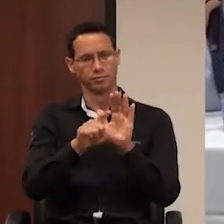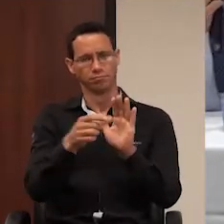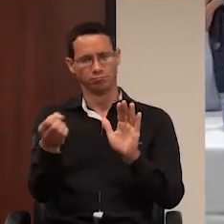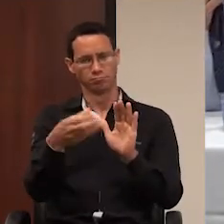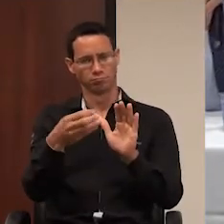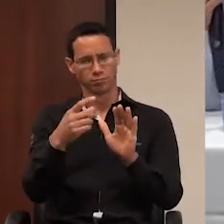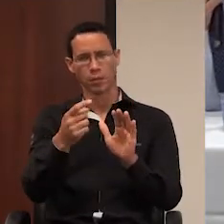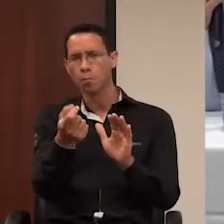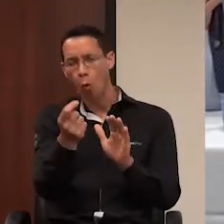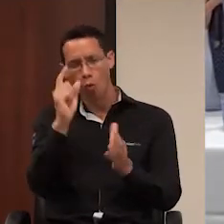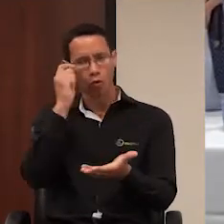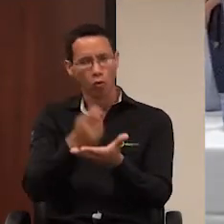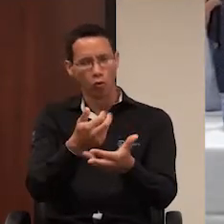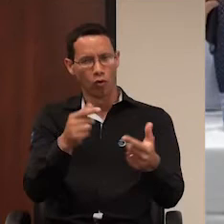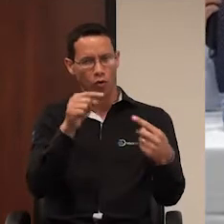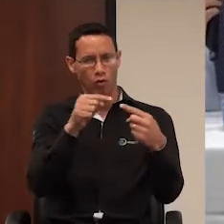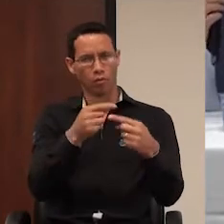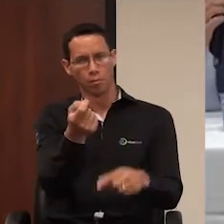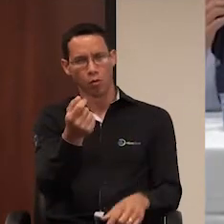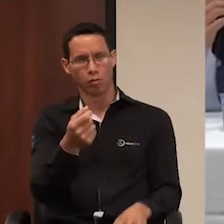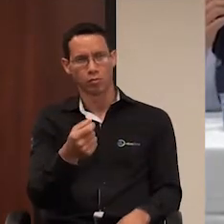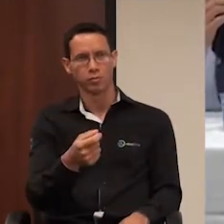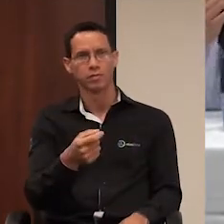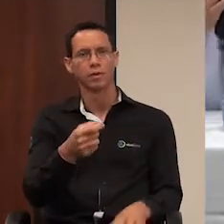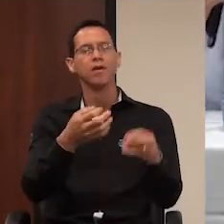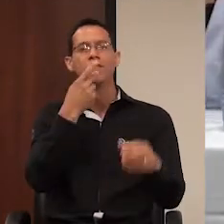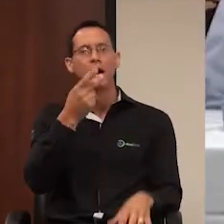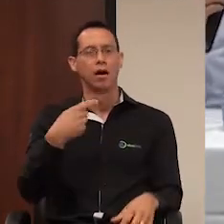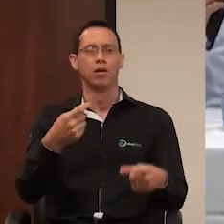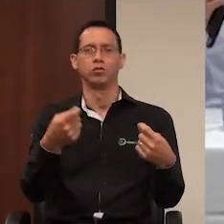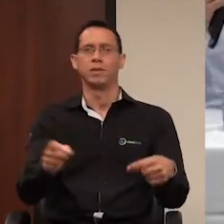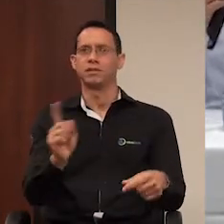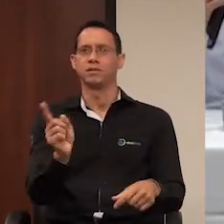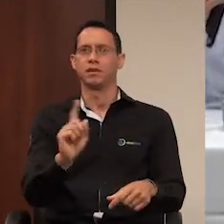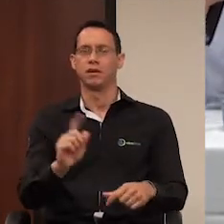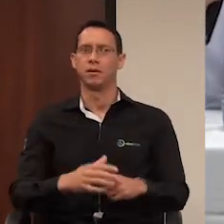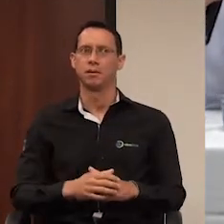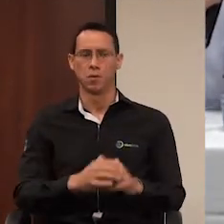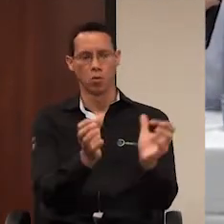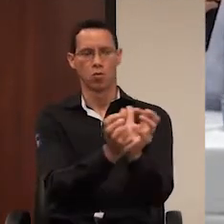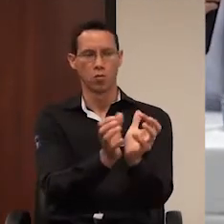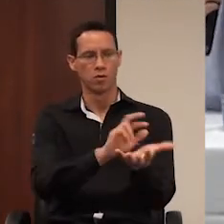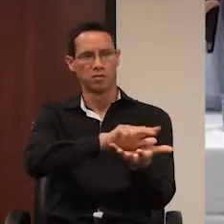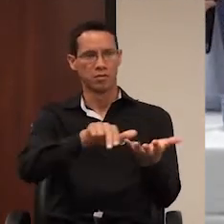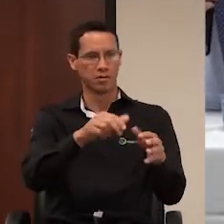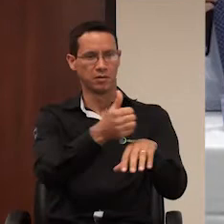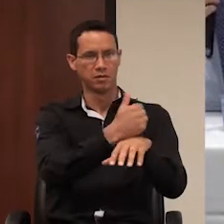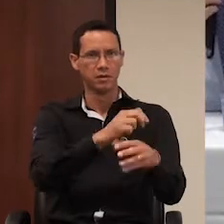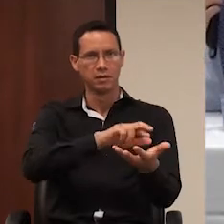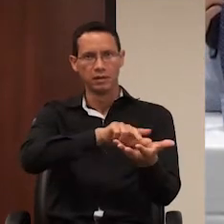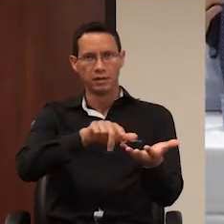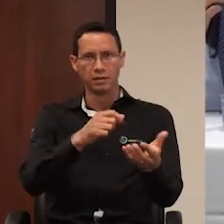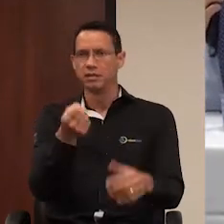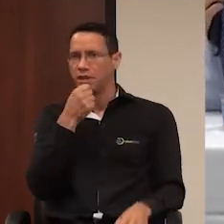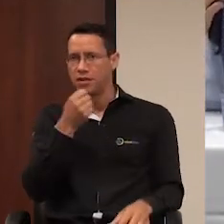respeito. Falando, olha, não precisa. Precisa. Uma equipe multidisciplinar para essa